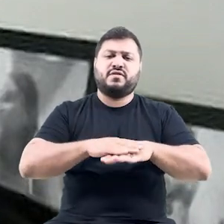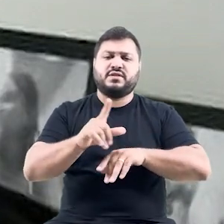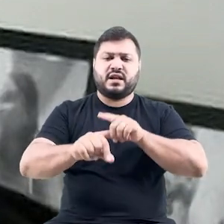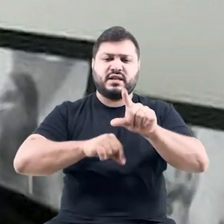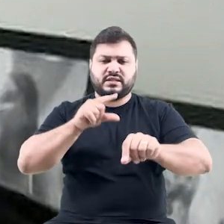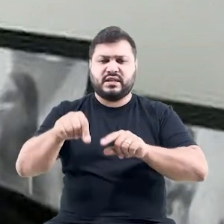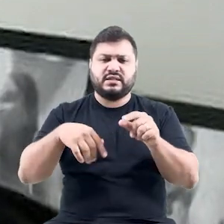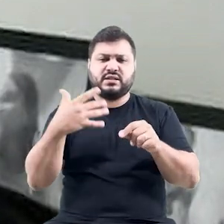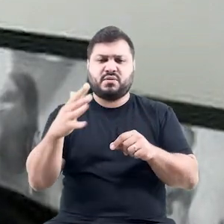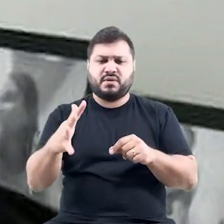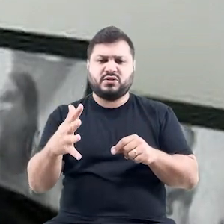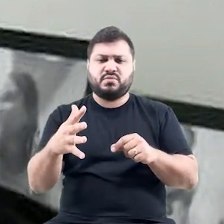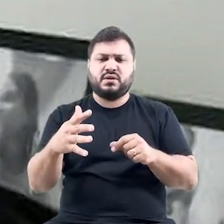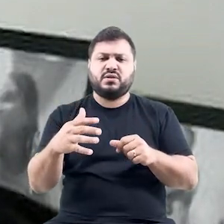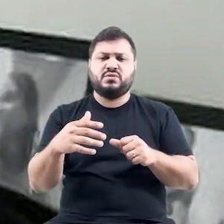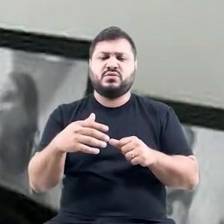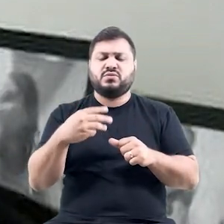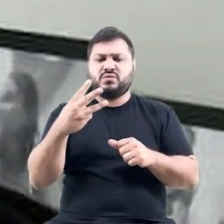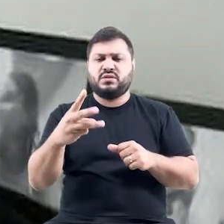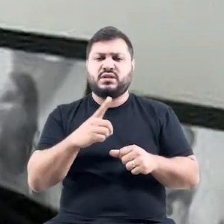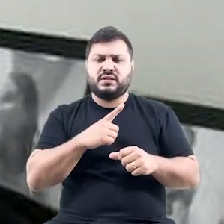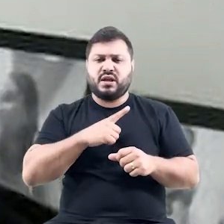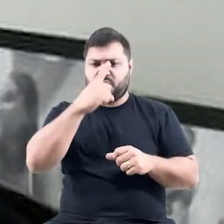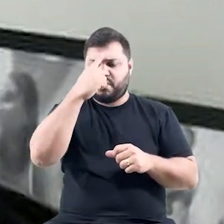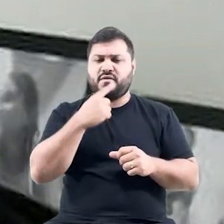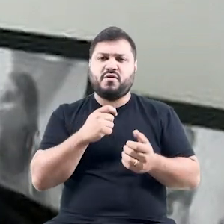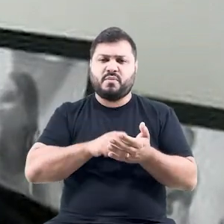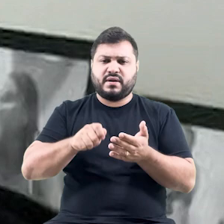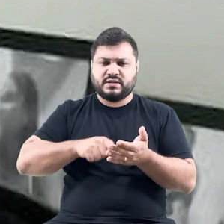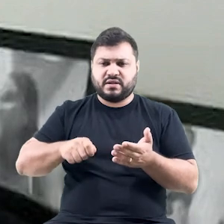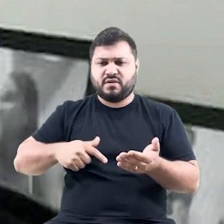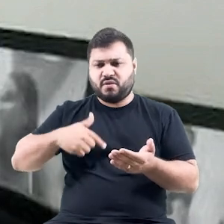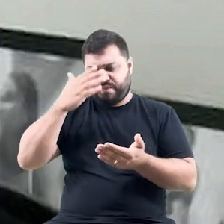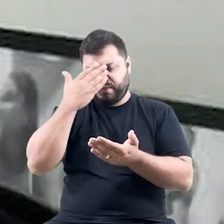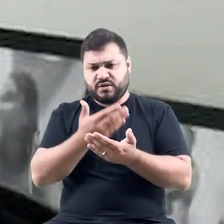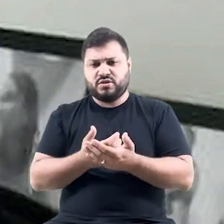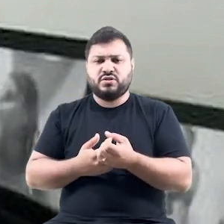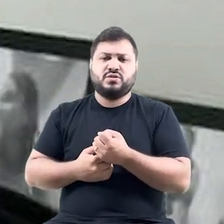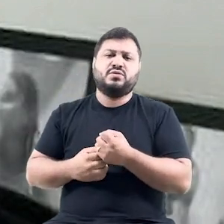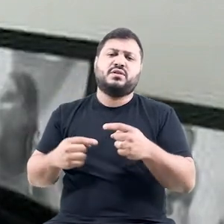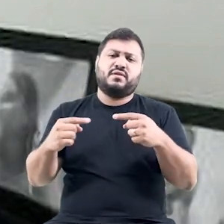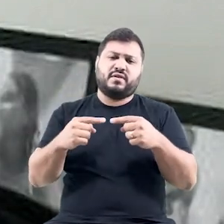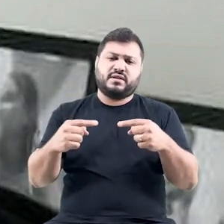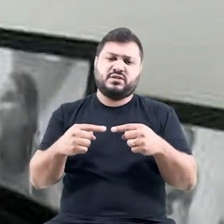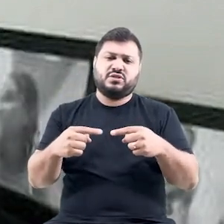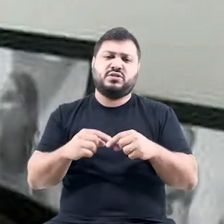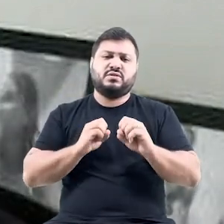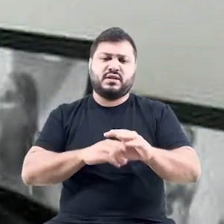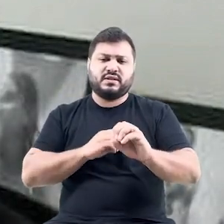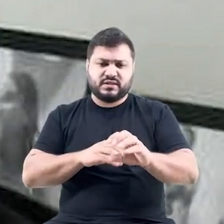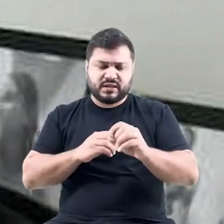fizeram a seleção mais ou menos dos presos que tinham um perfil para escrever. Creio eu que vai surtir